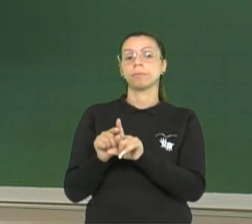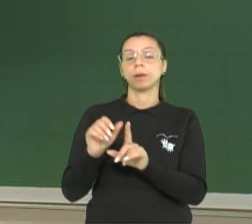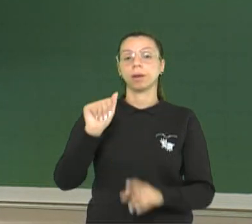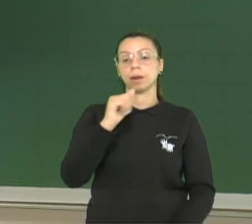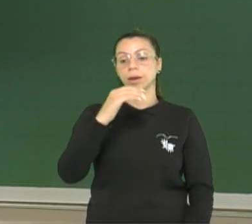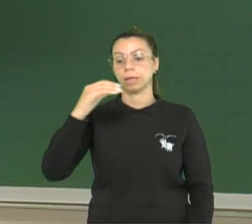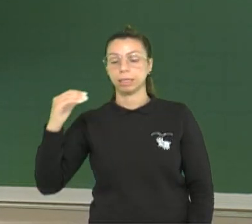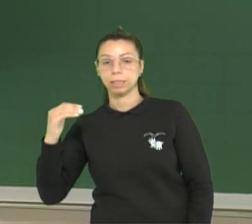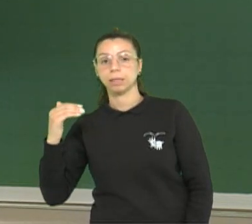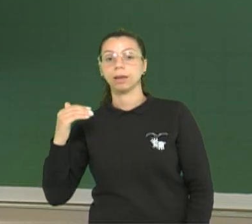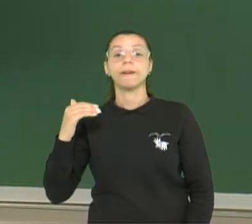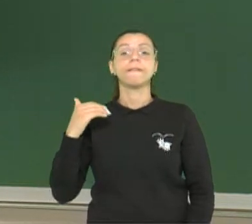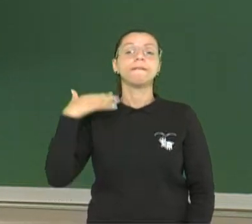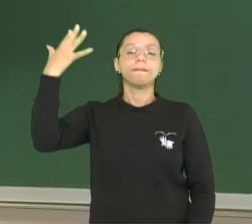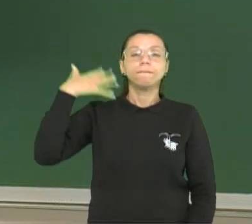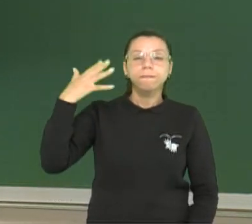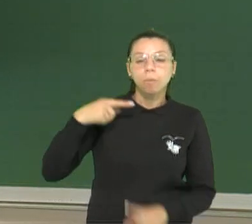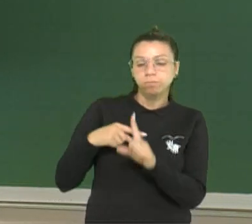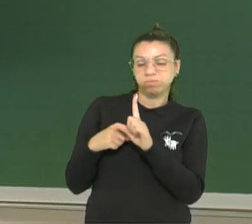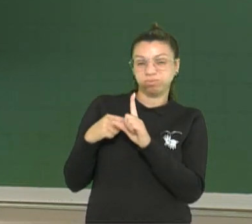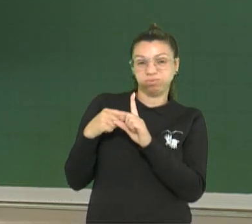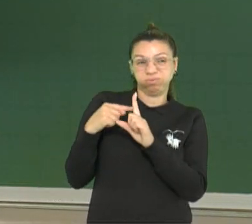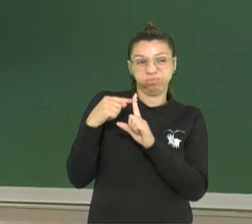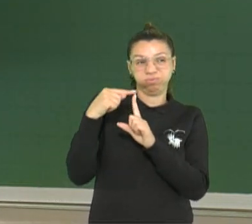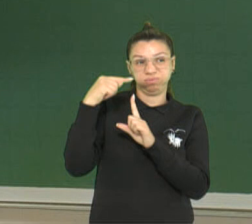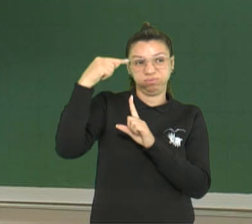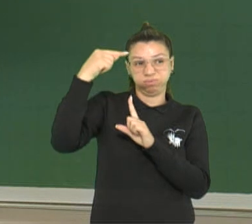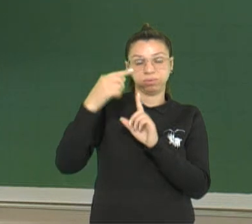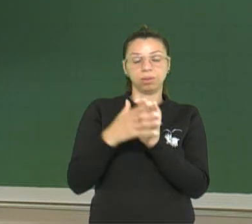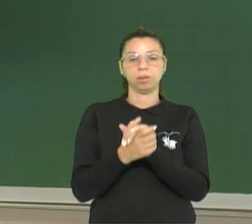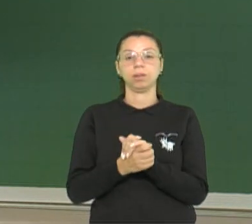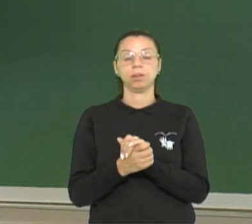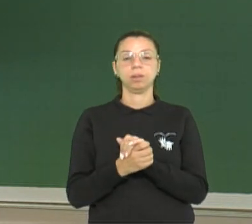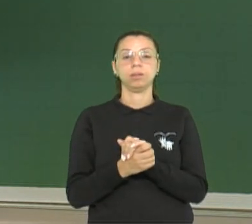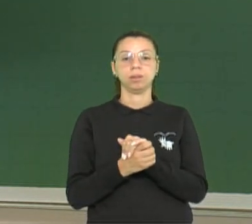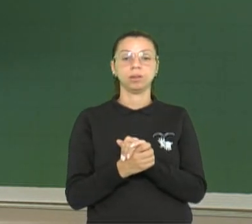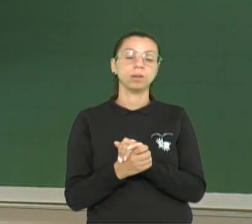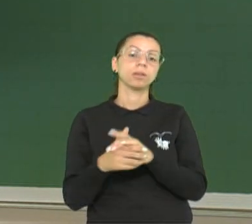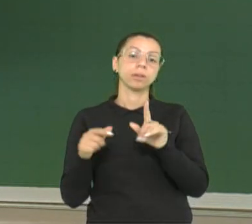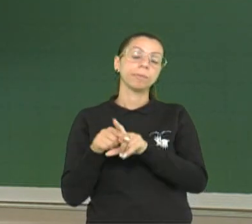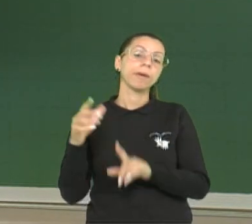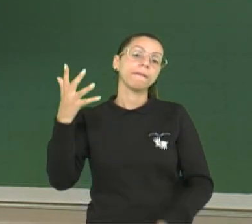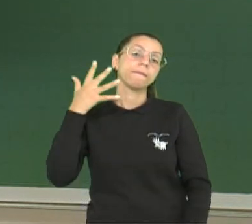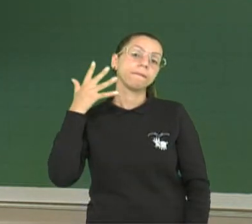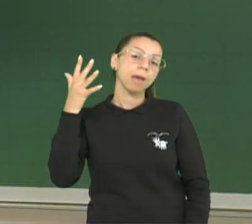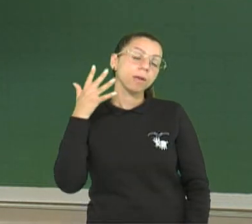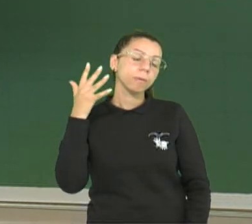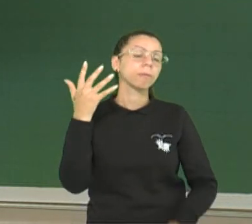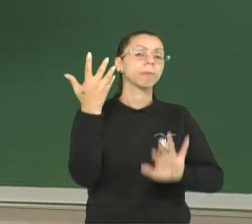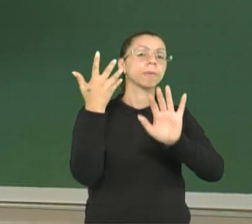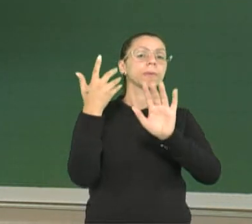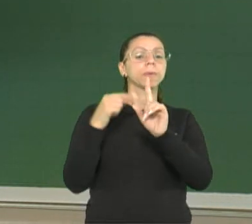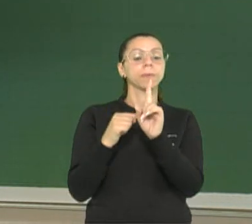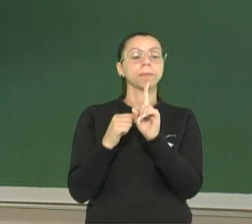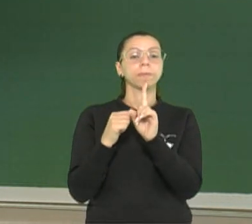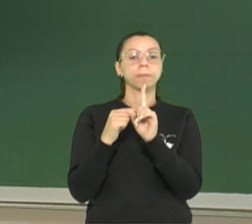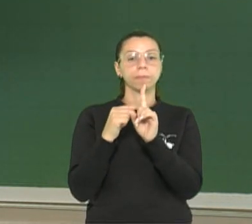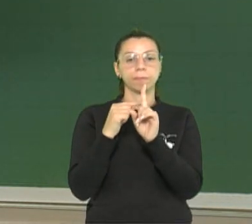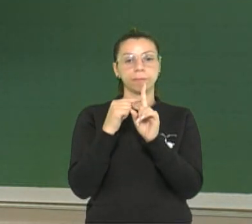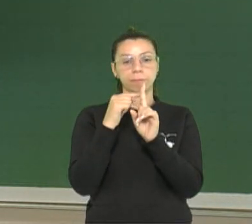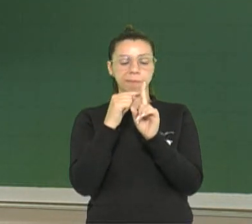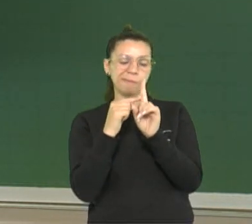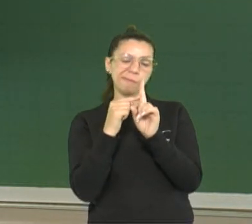temperaturas, e o CFB, aonde a única diferença que nós temos é o verão, que apresenta temperaturas